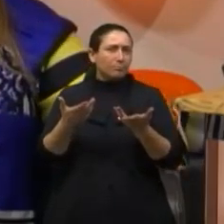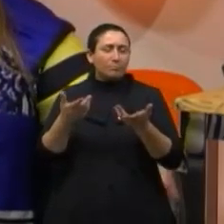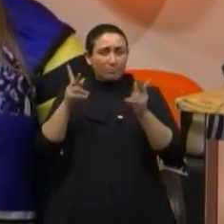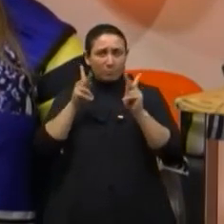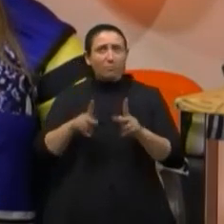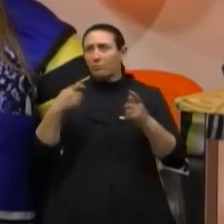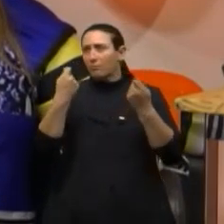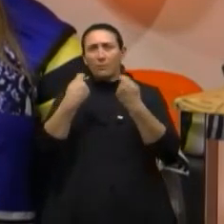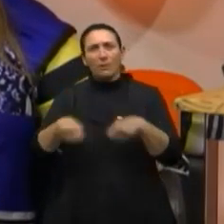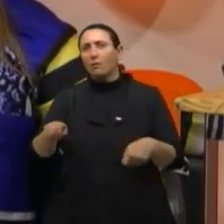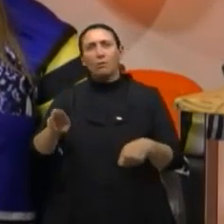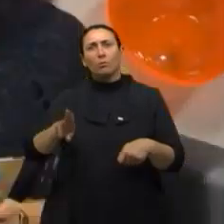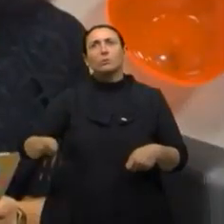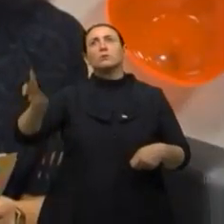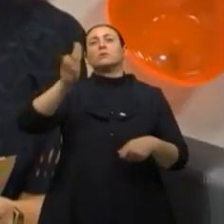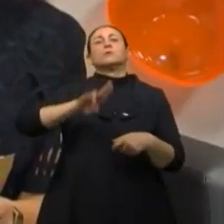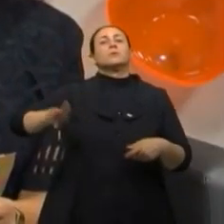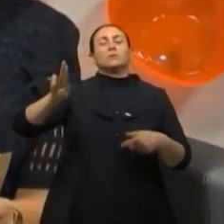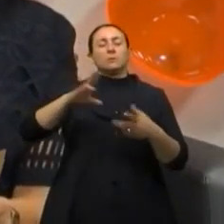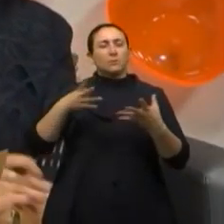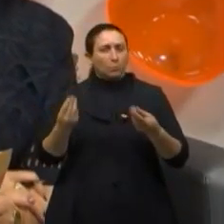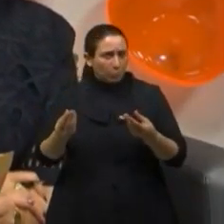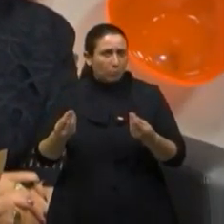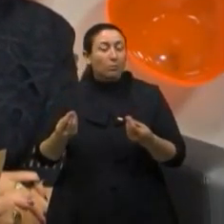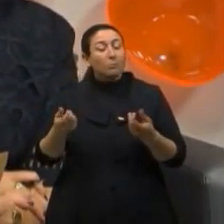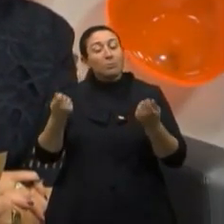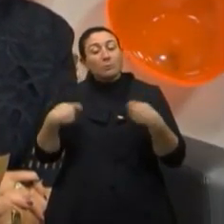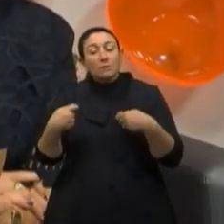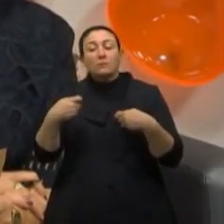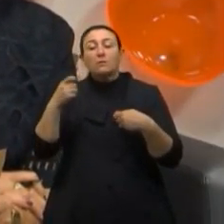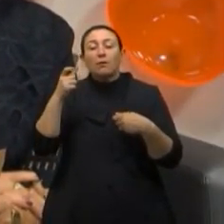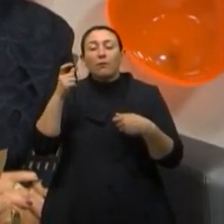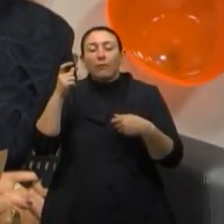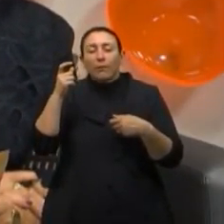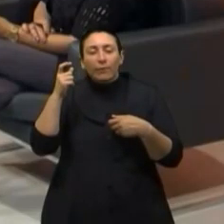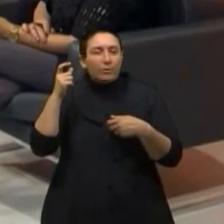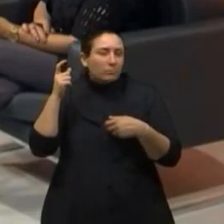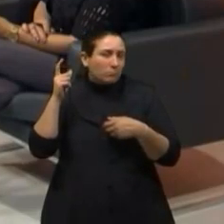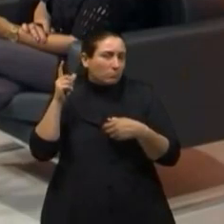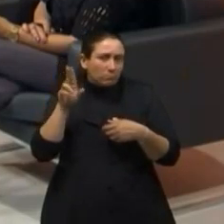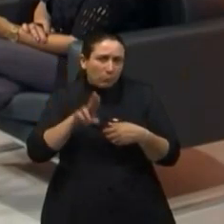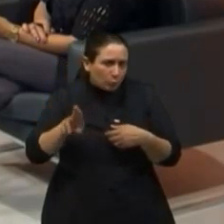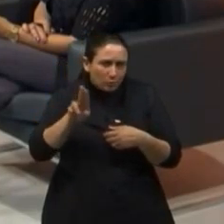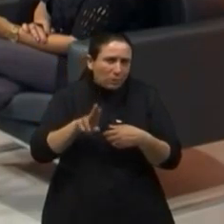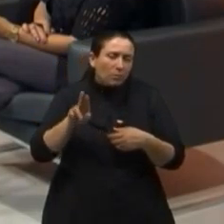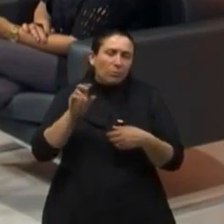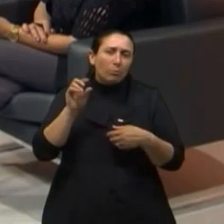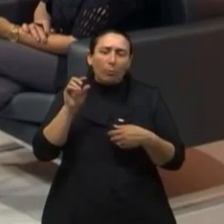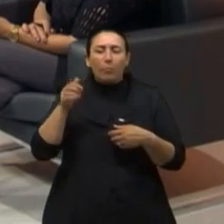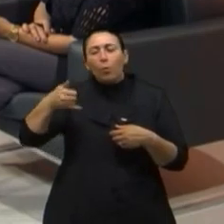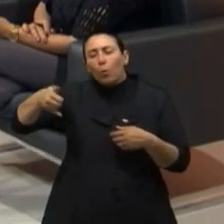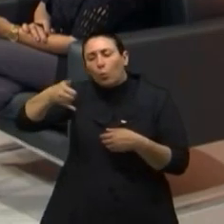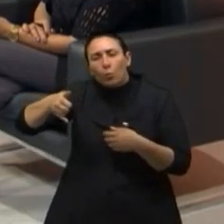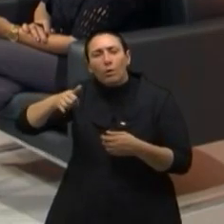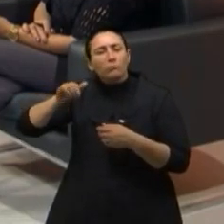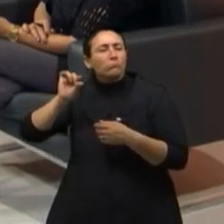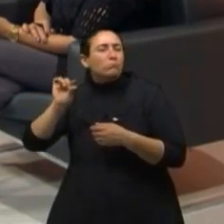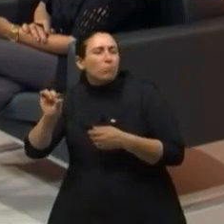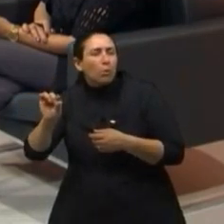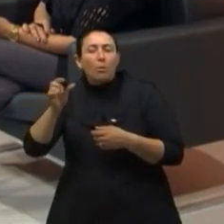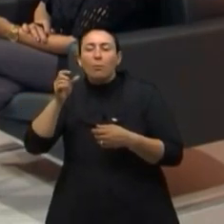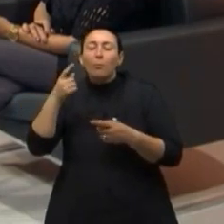quantidade absurda de tem que ser o suficiente né sem o normal Porque